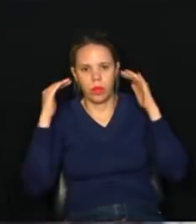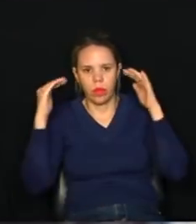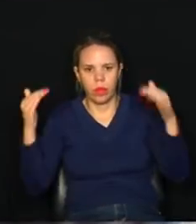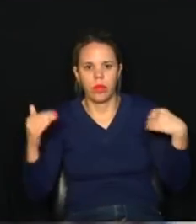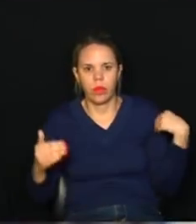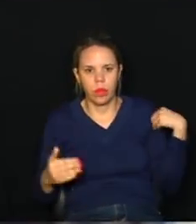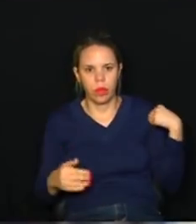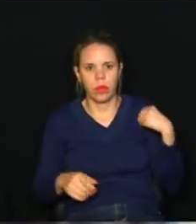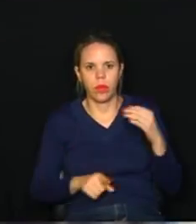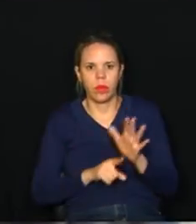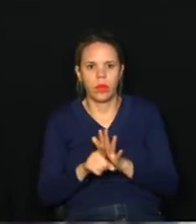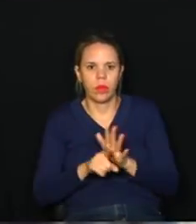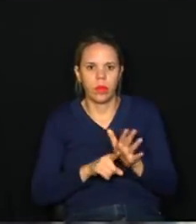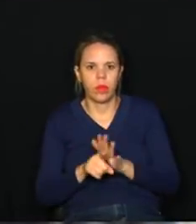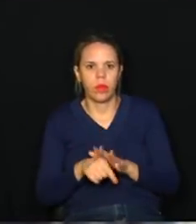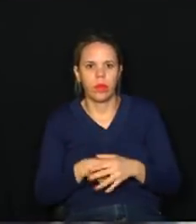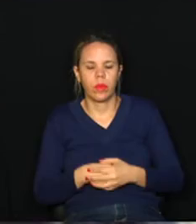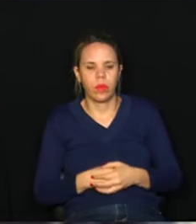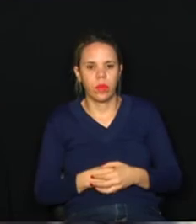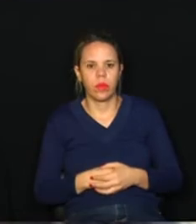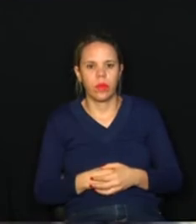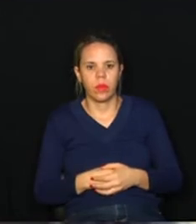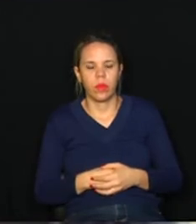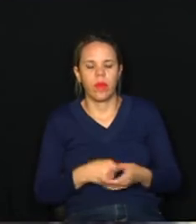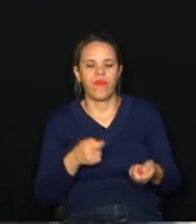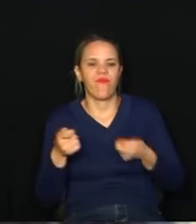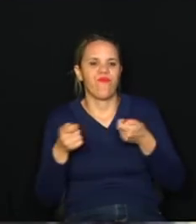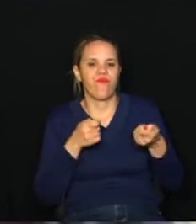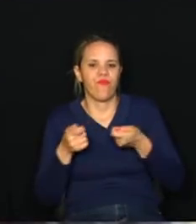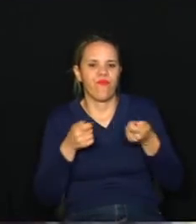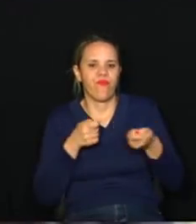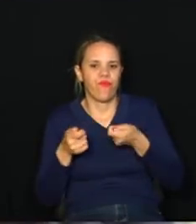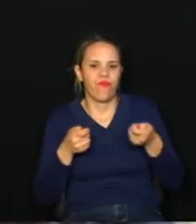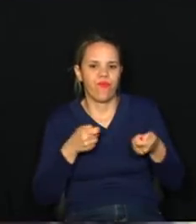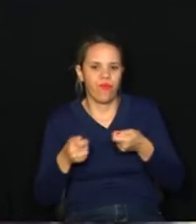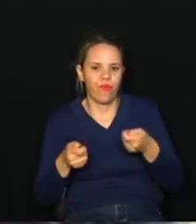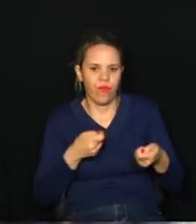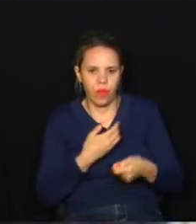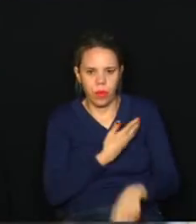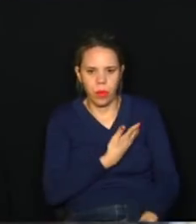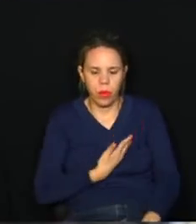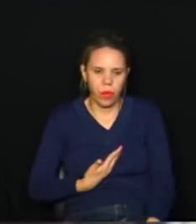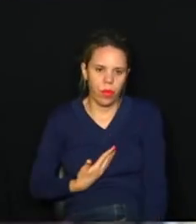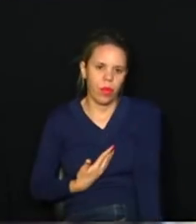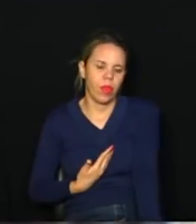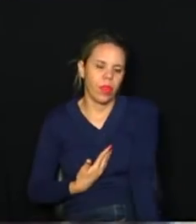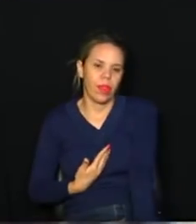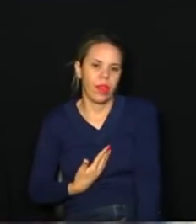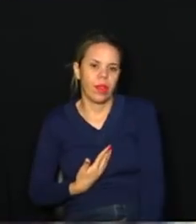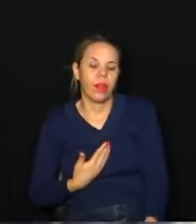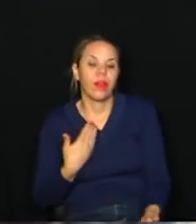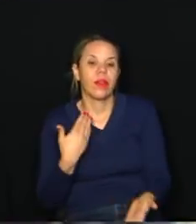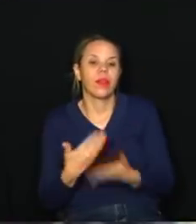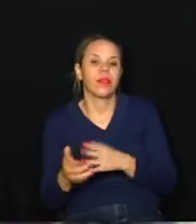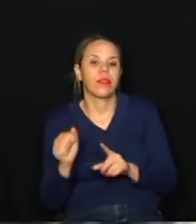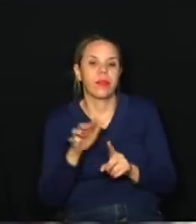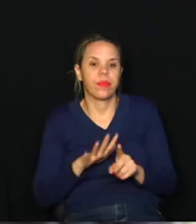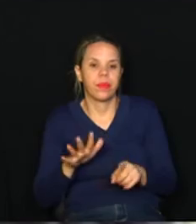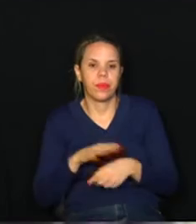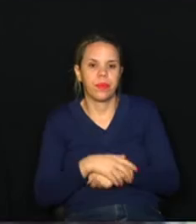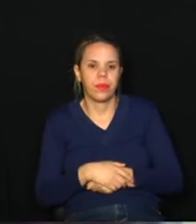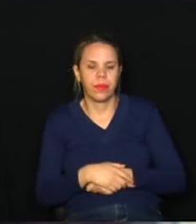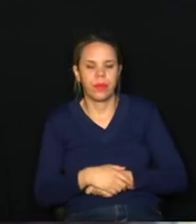suas pesquisas devidamente controladas pelo governo, e aí quem perde é a